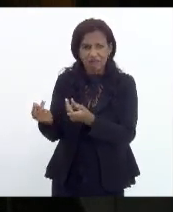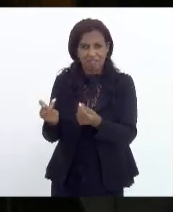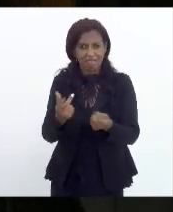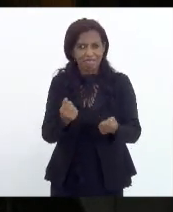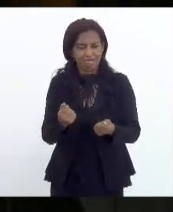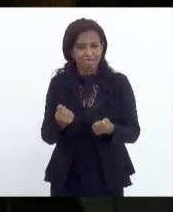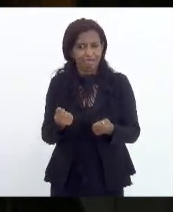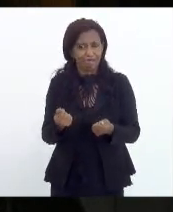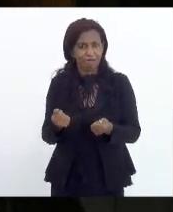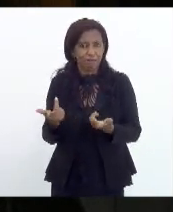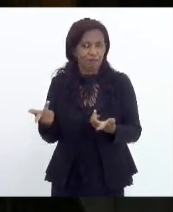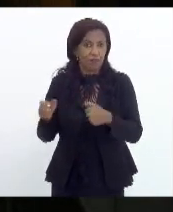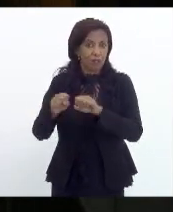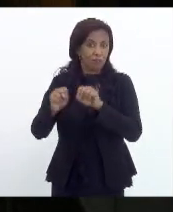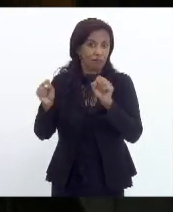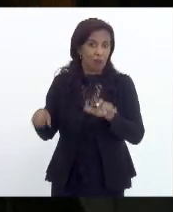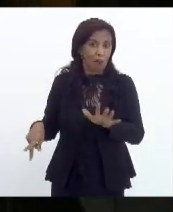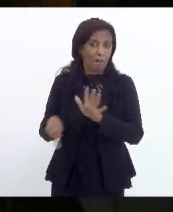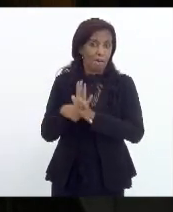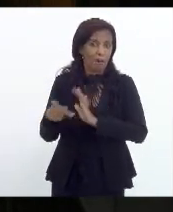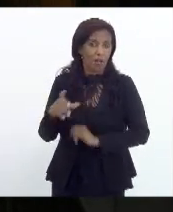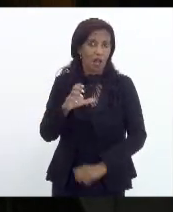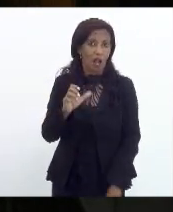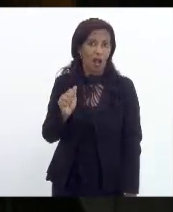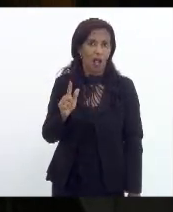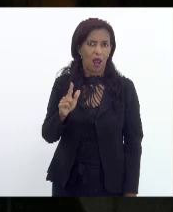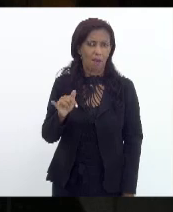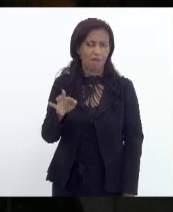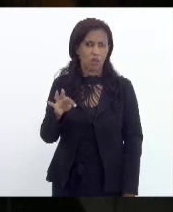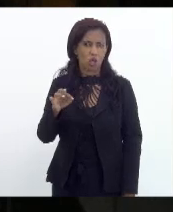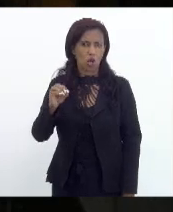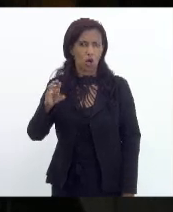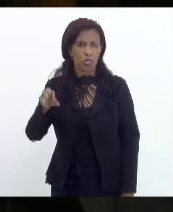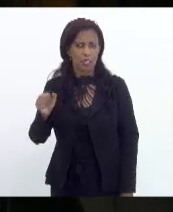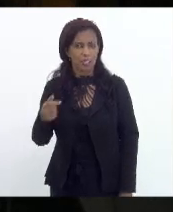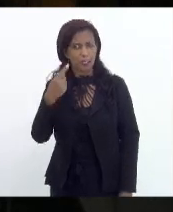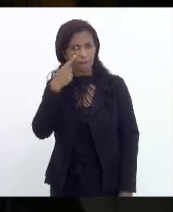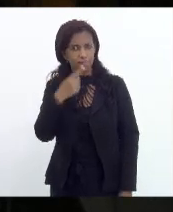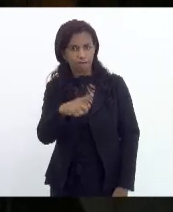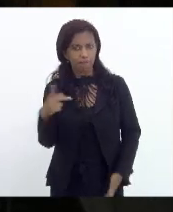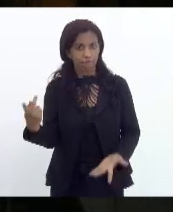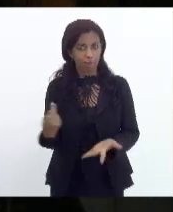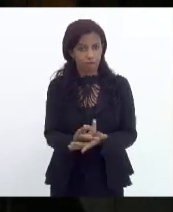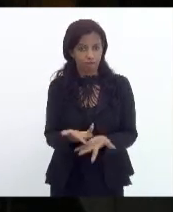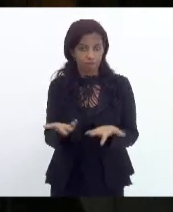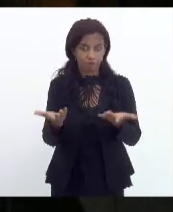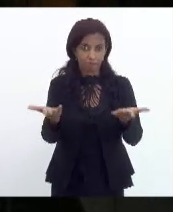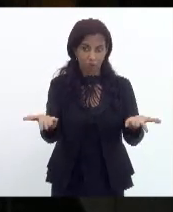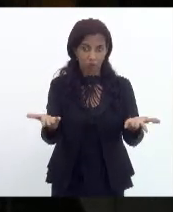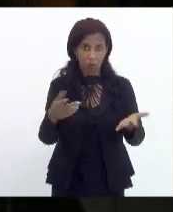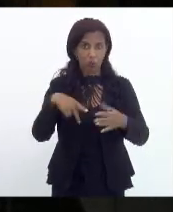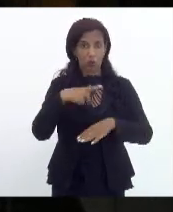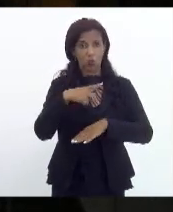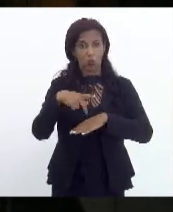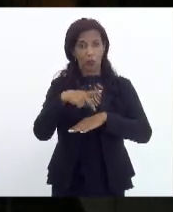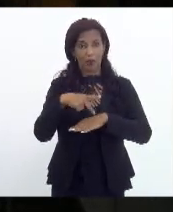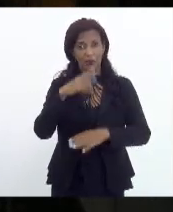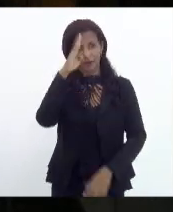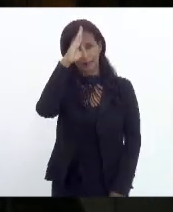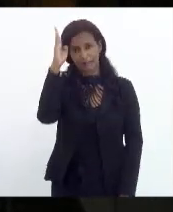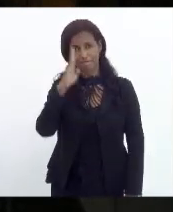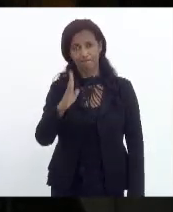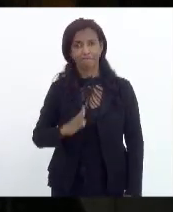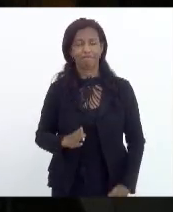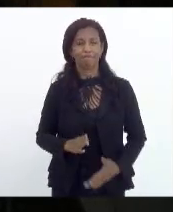função da gestão calamitosa que a gente tá Fernanda acontecer no nosso Brasil